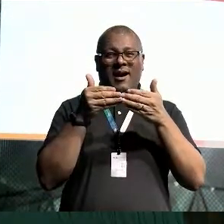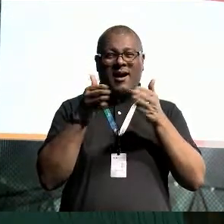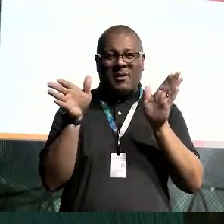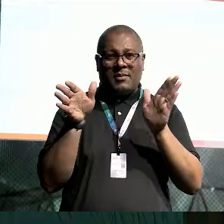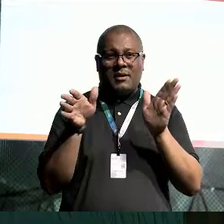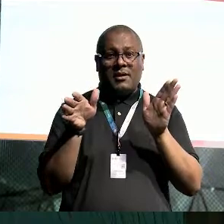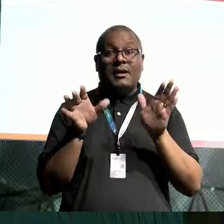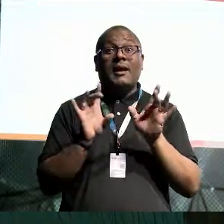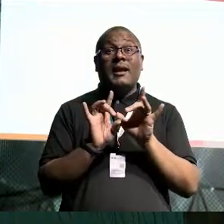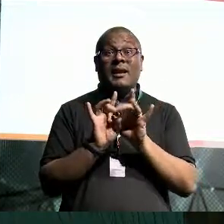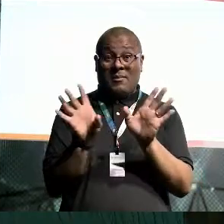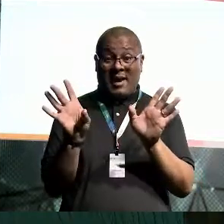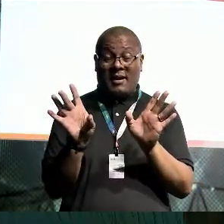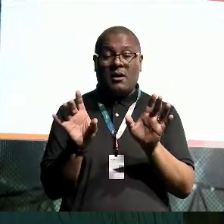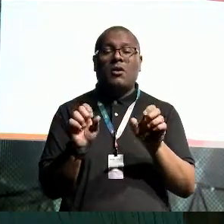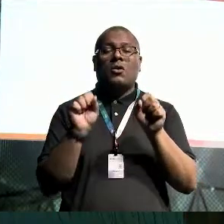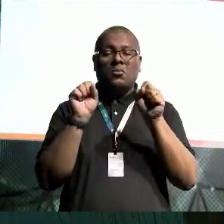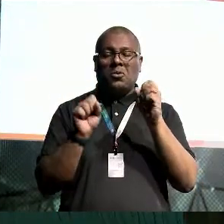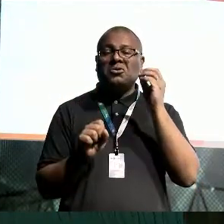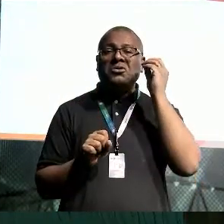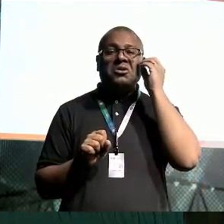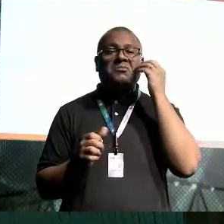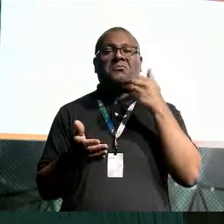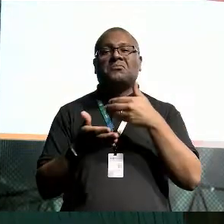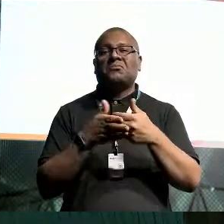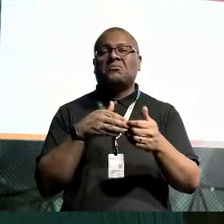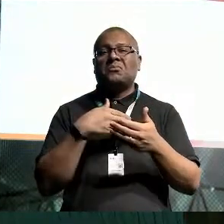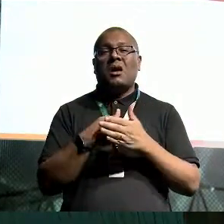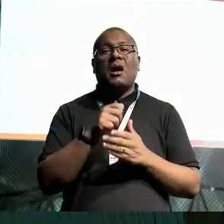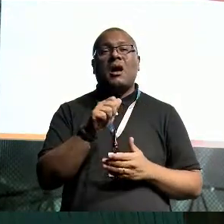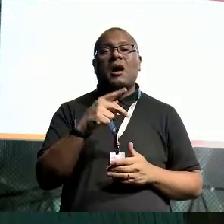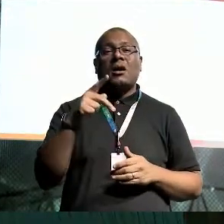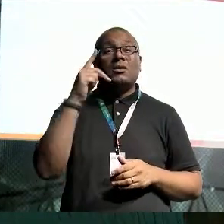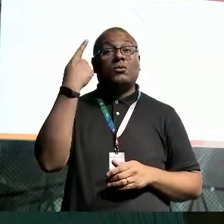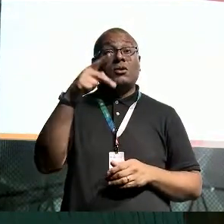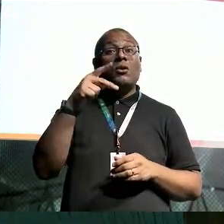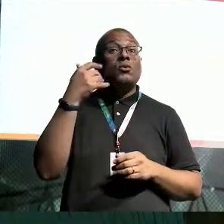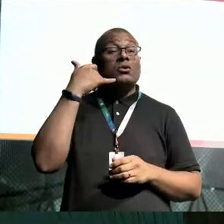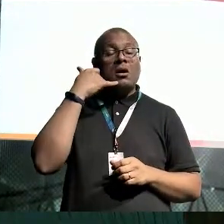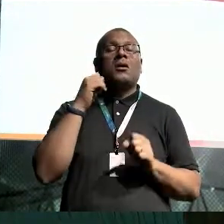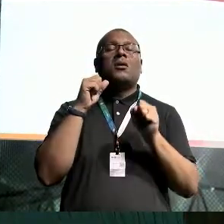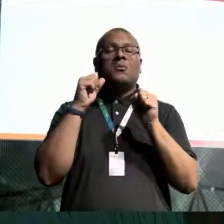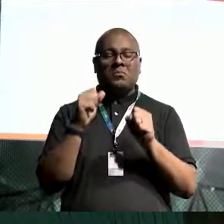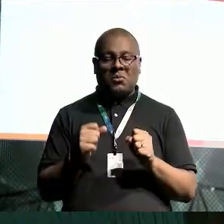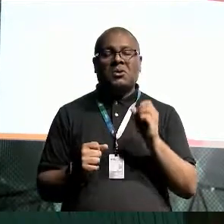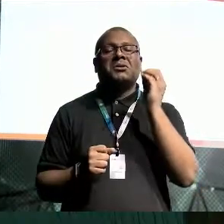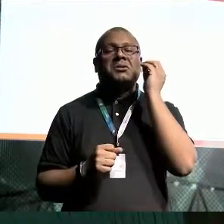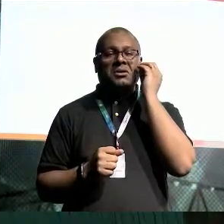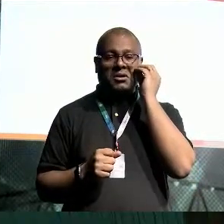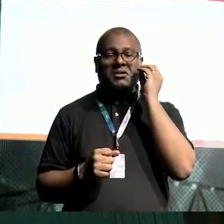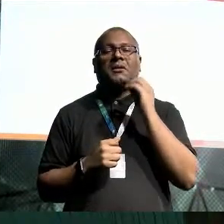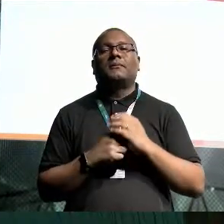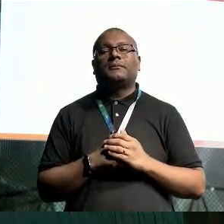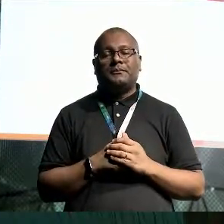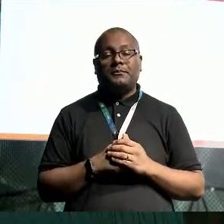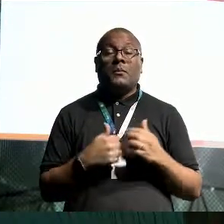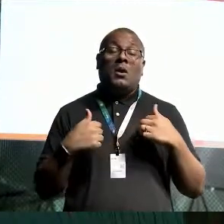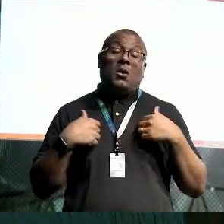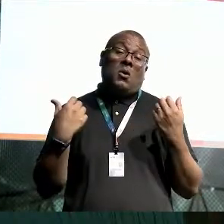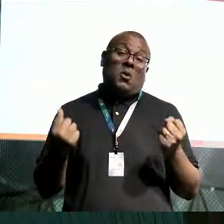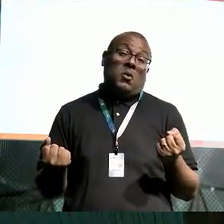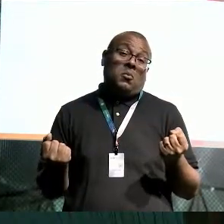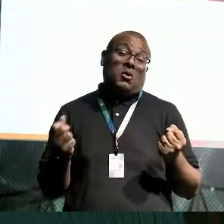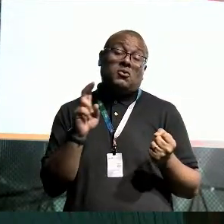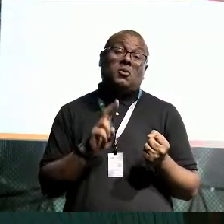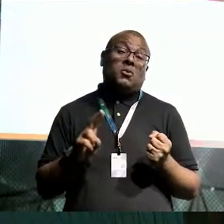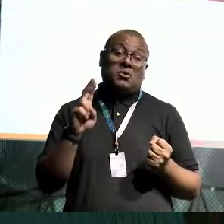você pode fazer o teste de qualquer aplicativo que você tem no seu celular. Tá? Ou eu posso fazer esse